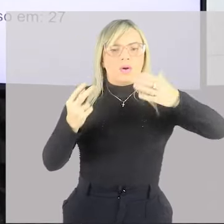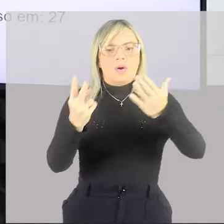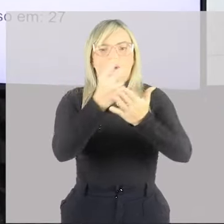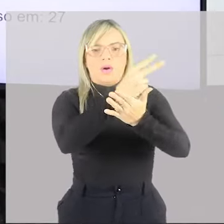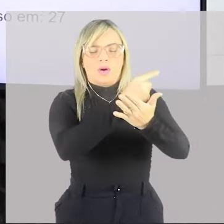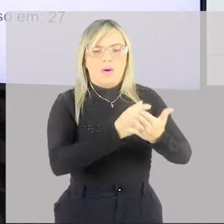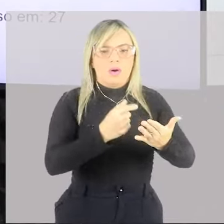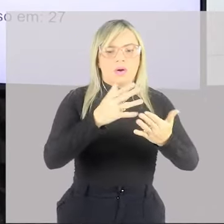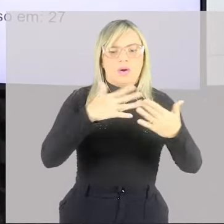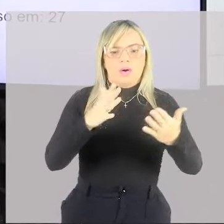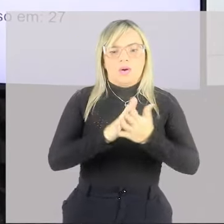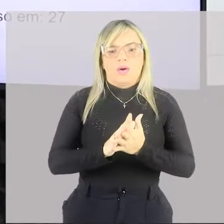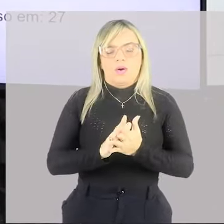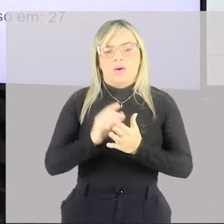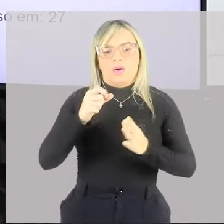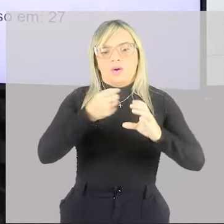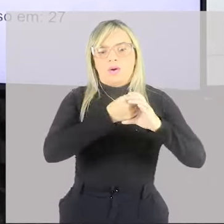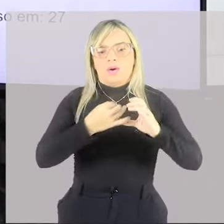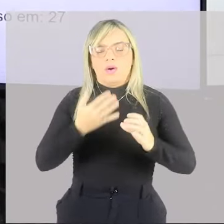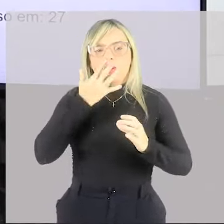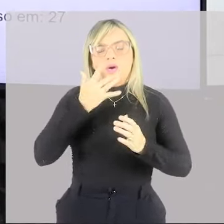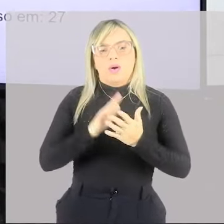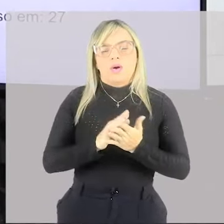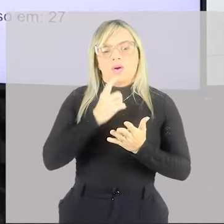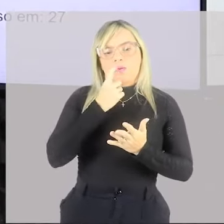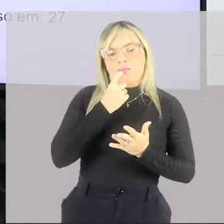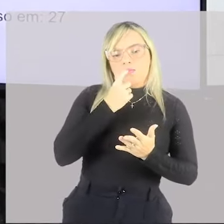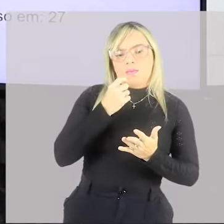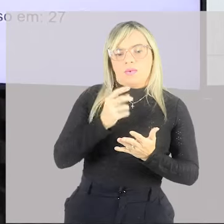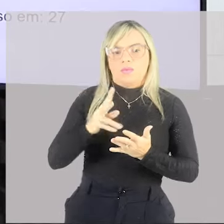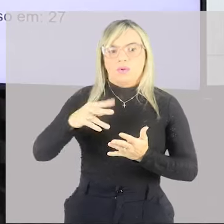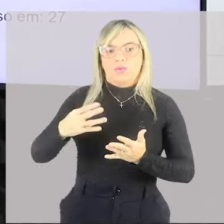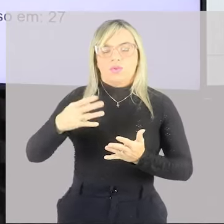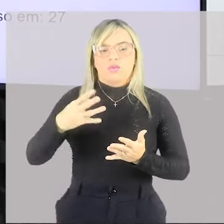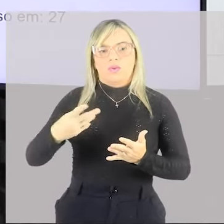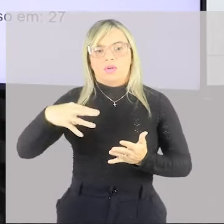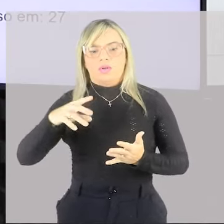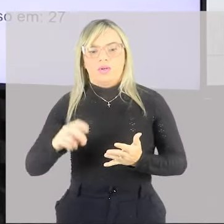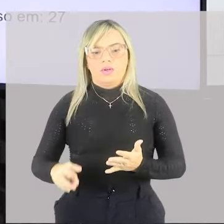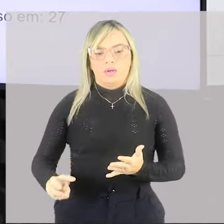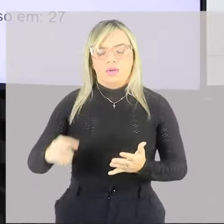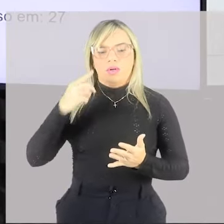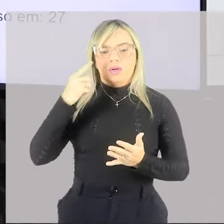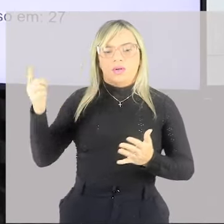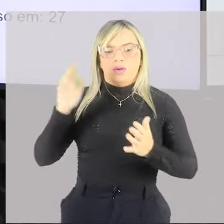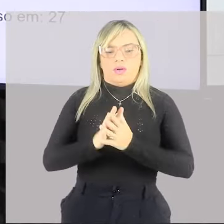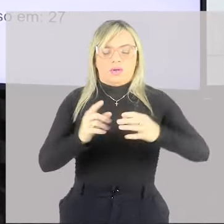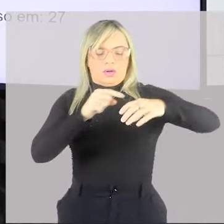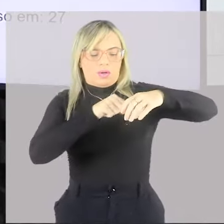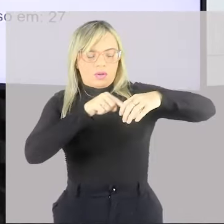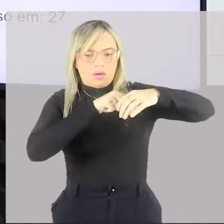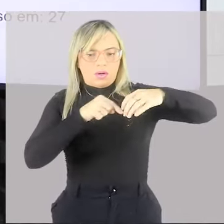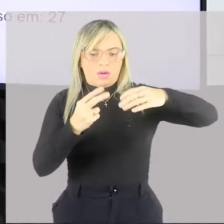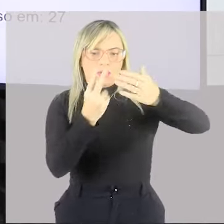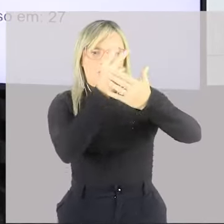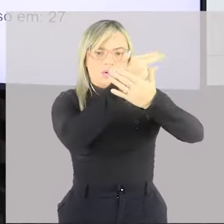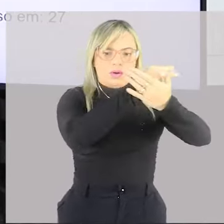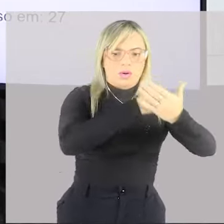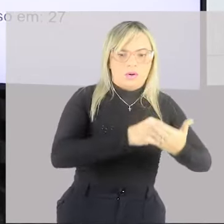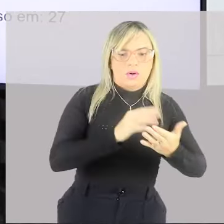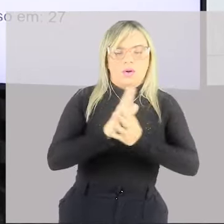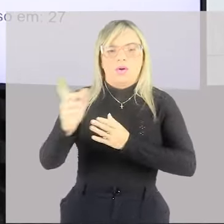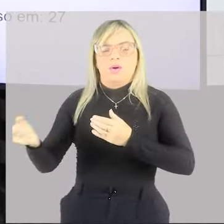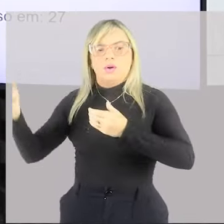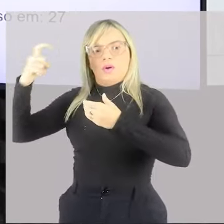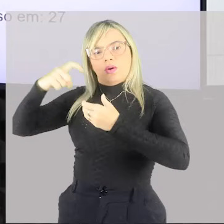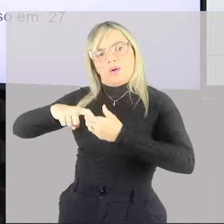características vermelhas que são chamadas pinturas de vrsa preste atenção que eu tenho uma pintura numa caverna pré-histórica aí eu volto